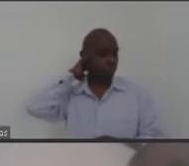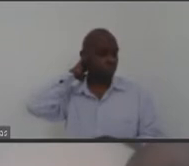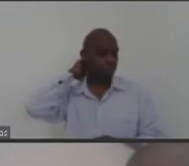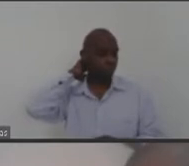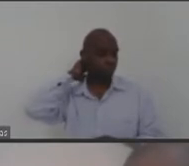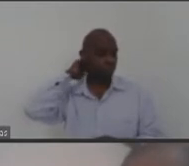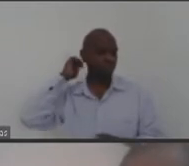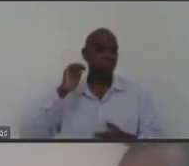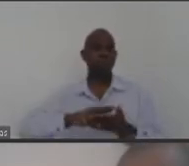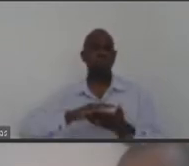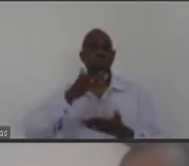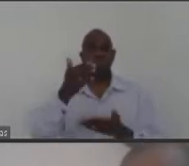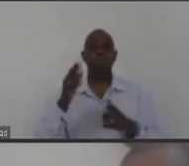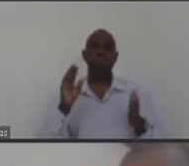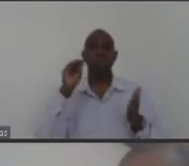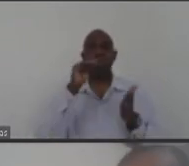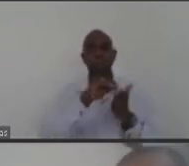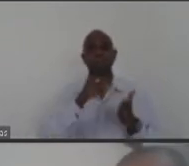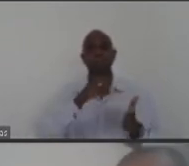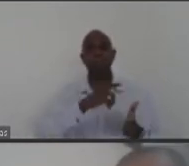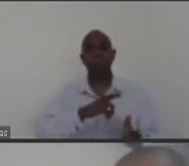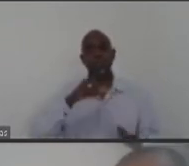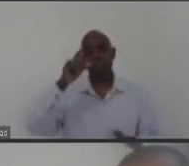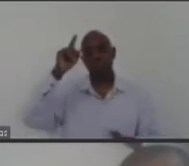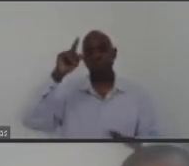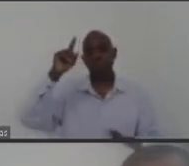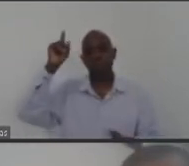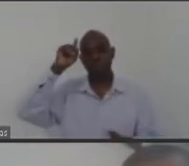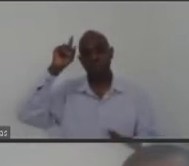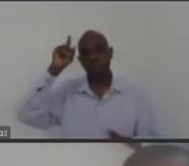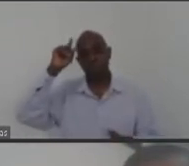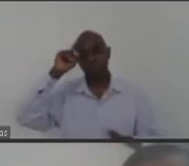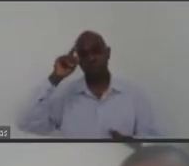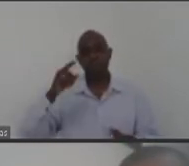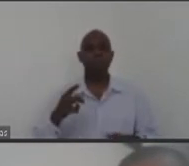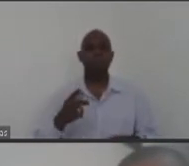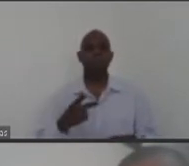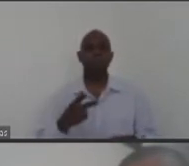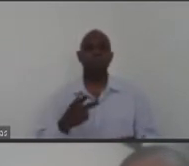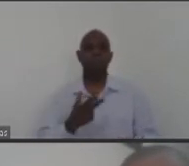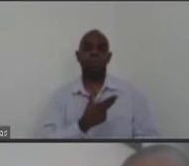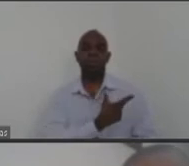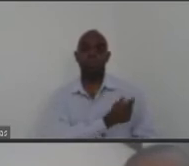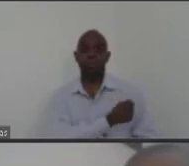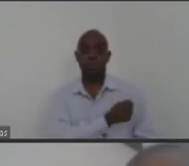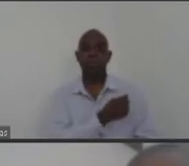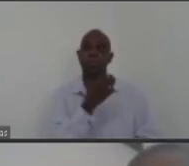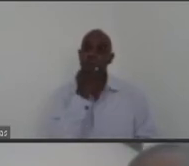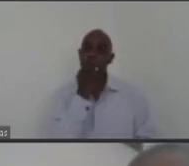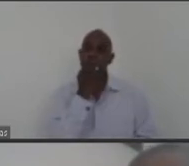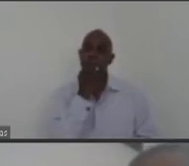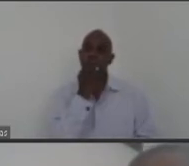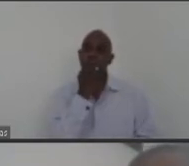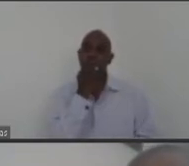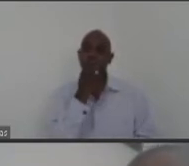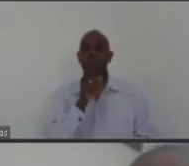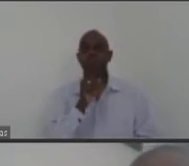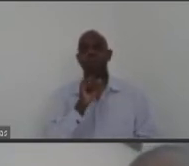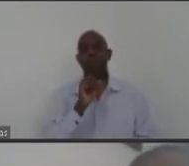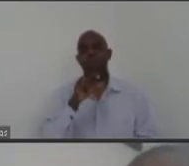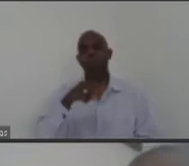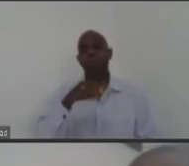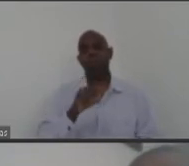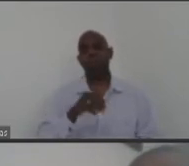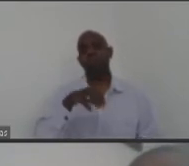município de Sumaré a campanha de conscientização para vacinação de cães contra a doença sinomose e da